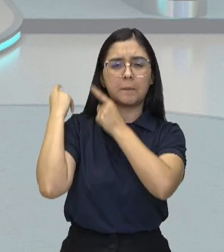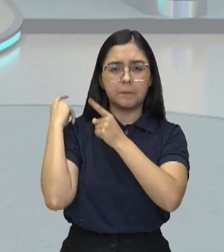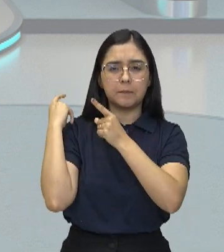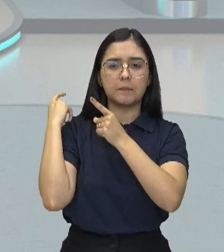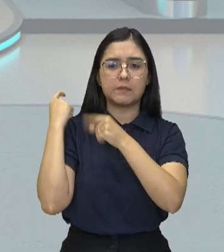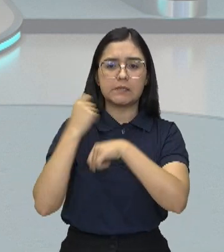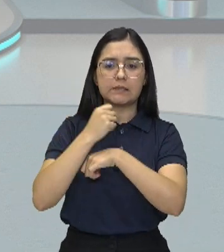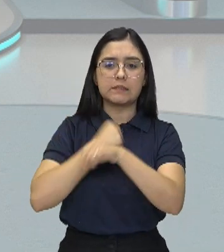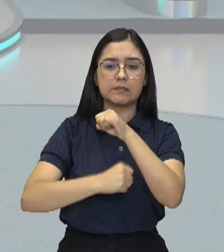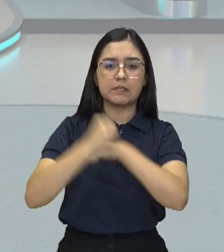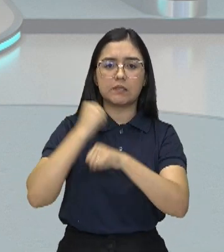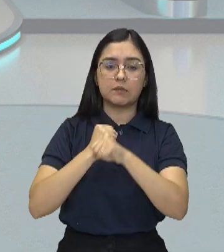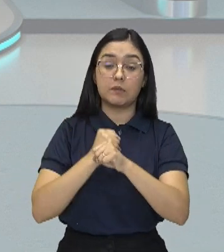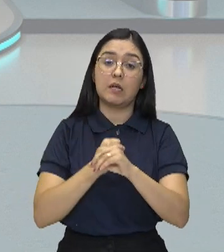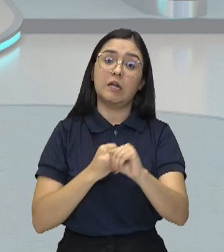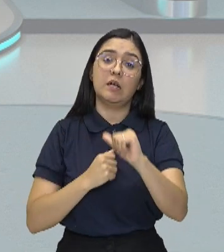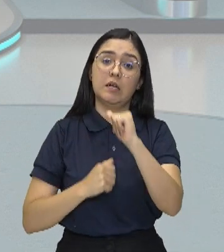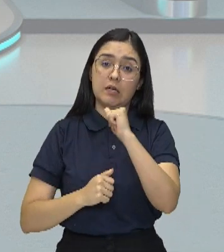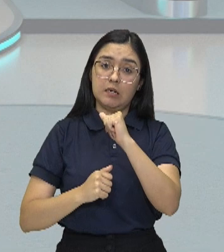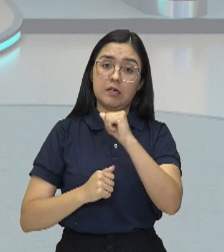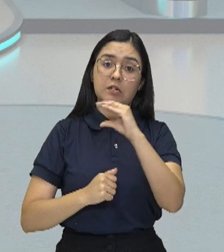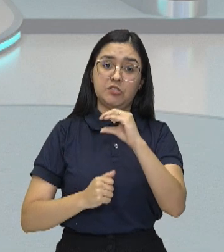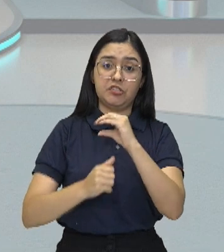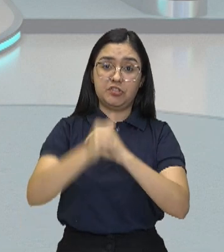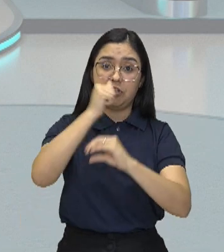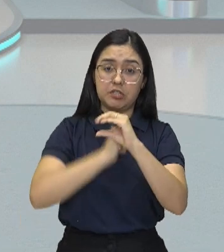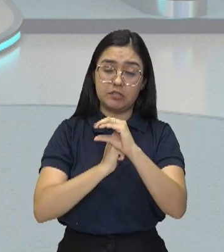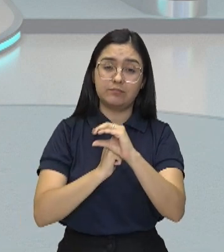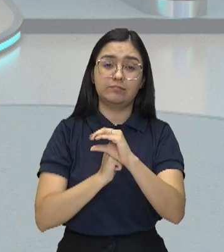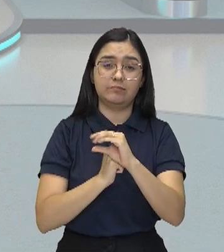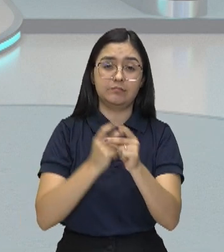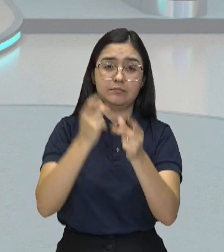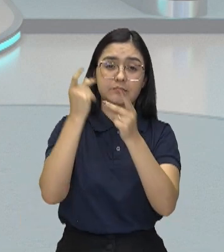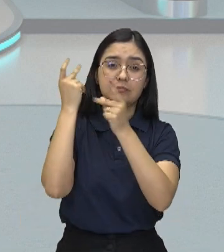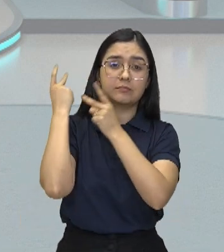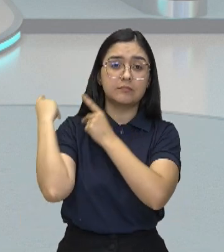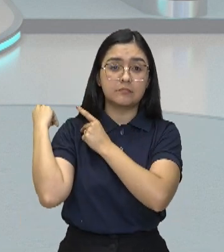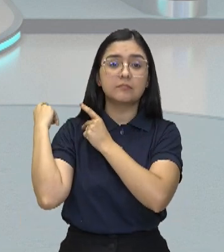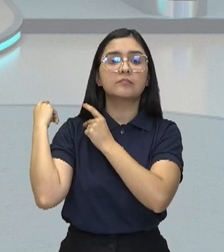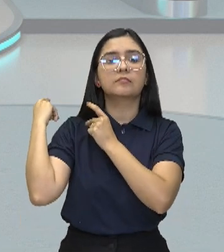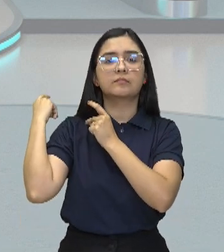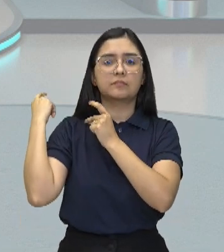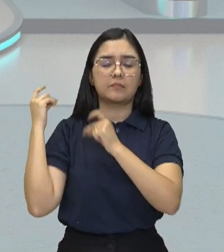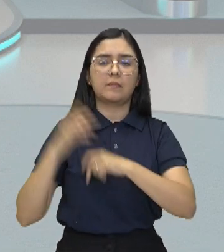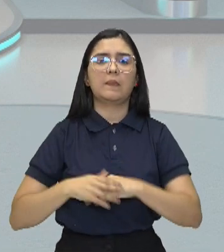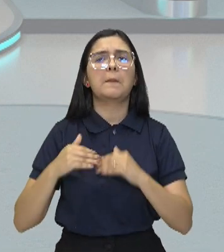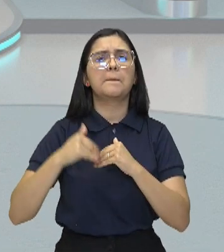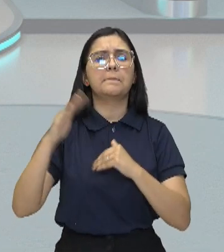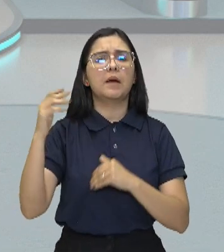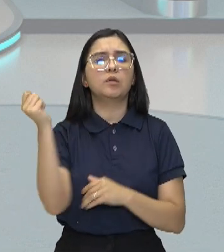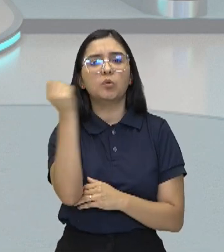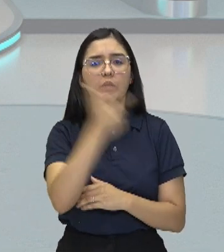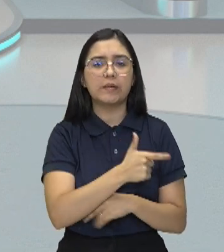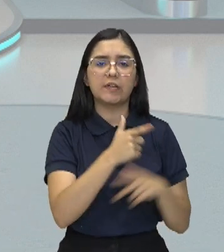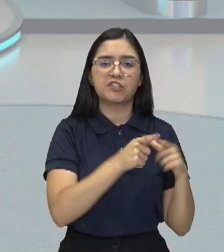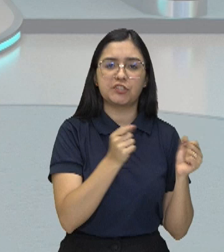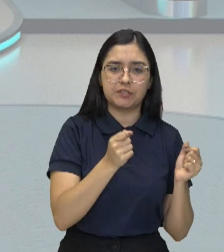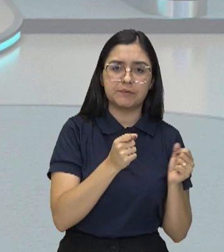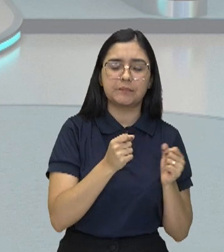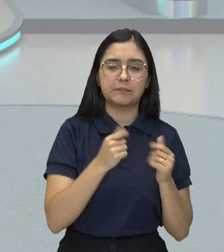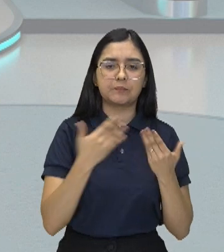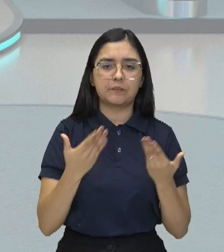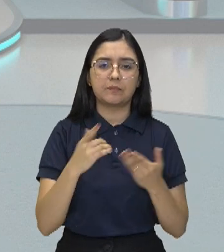muitos anos antes de Cristo. Ela chega a ser tão antiga até quanto a China. Passou